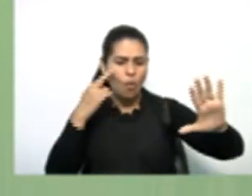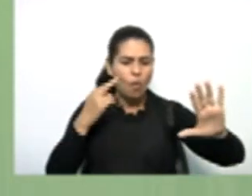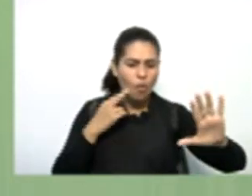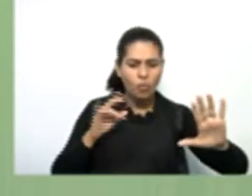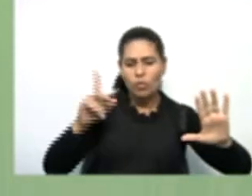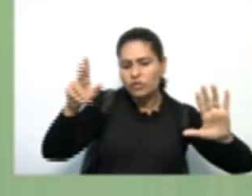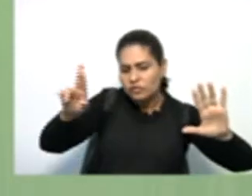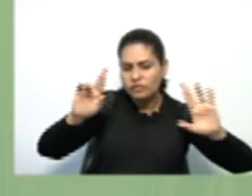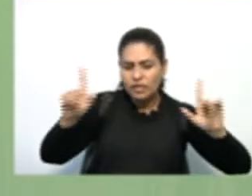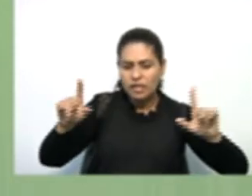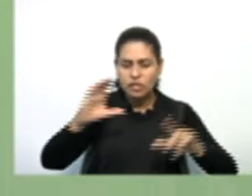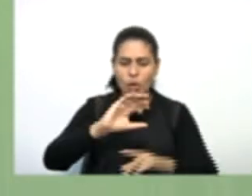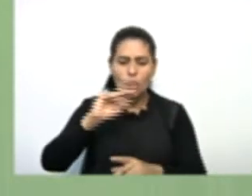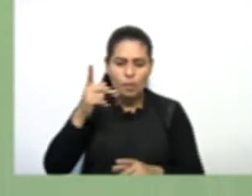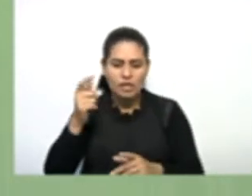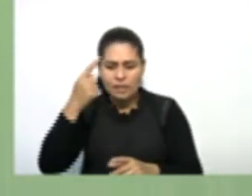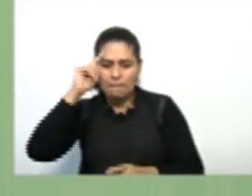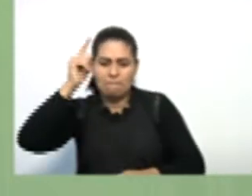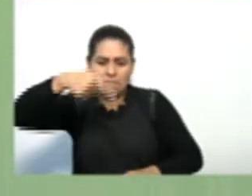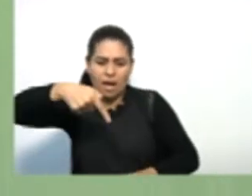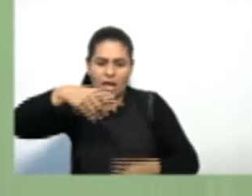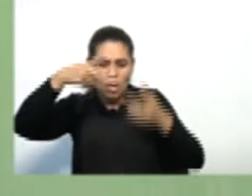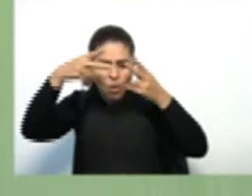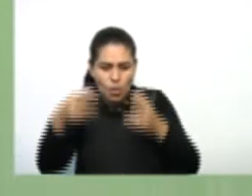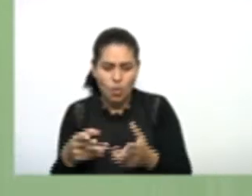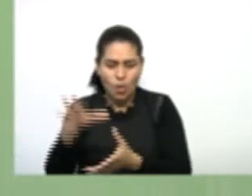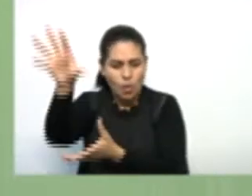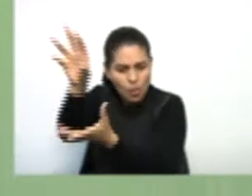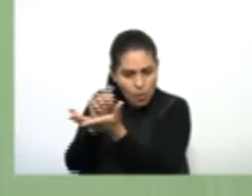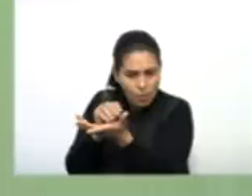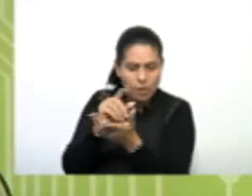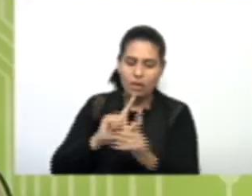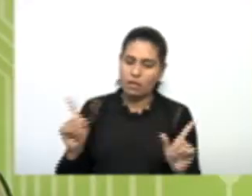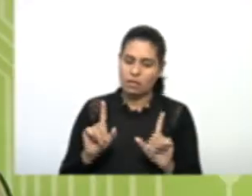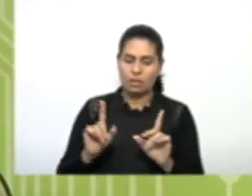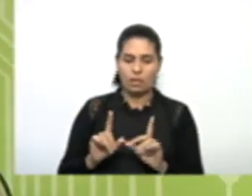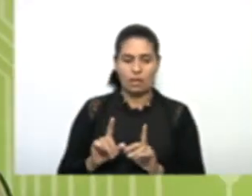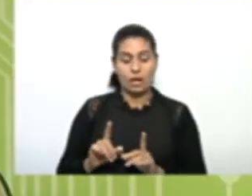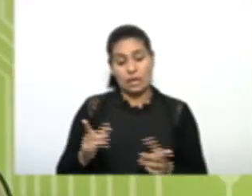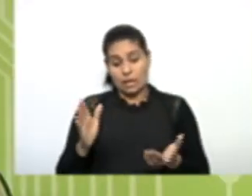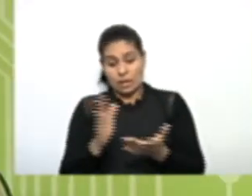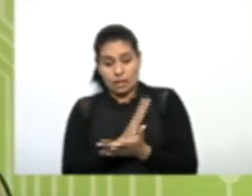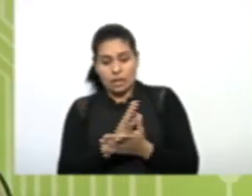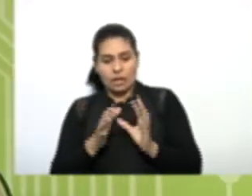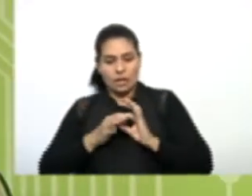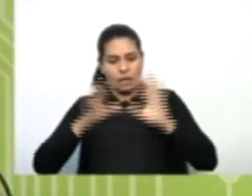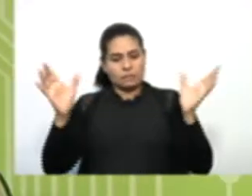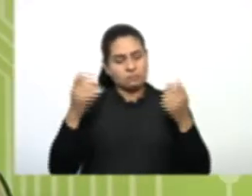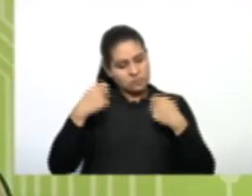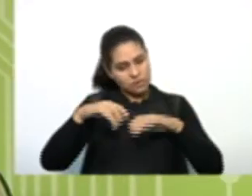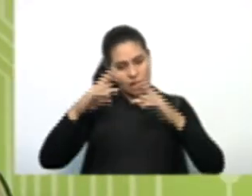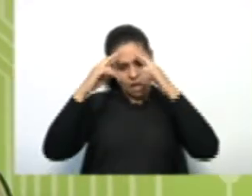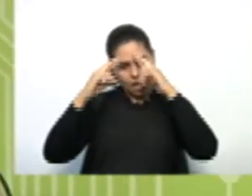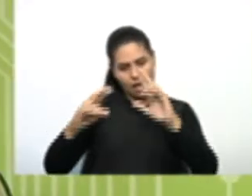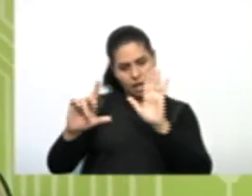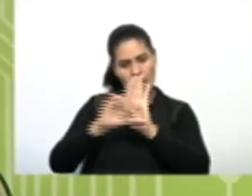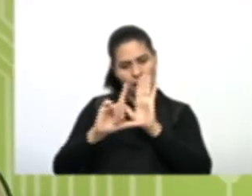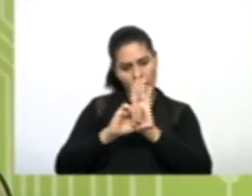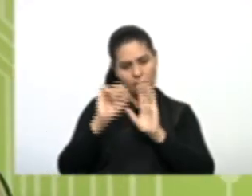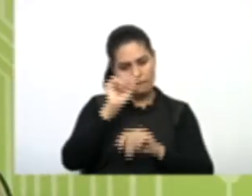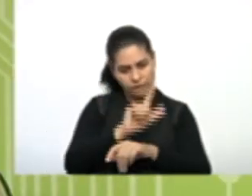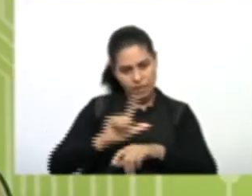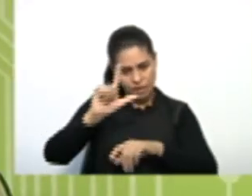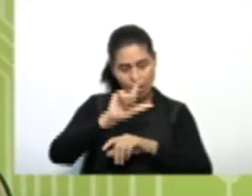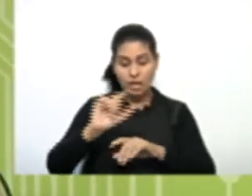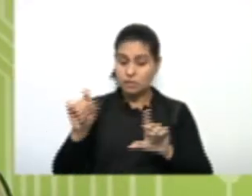talvez se a gente tiver uma cooperativa ela vai ser obrigada. É claro que essa nossa independência obedece leis, a gente vai obedecer leis federais,